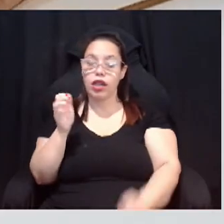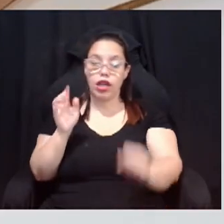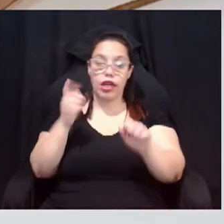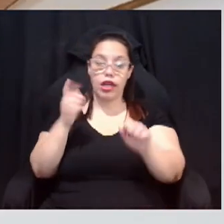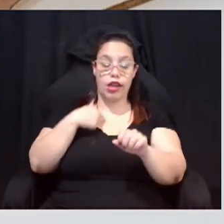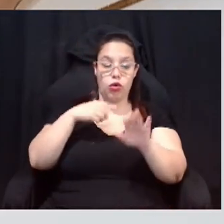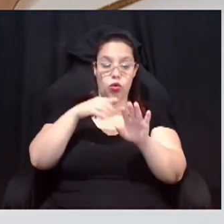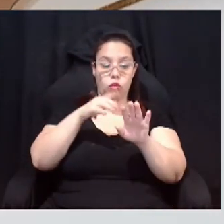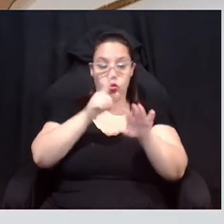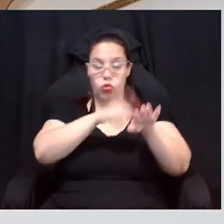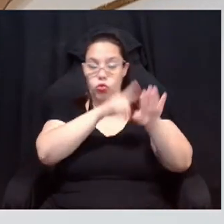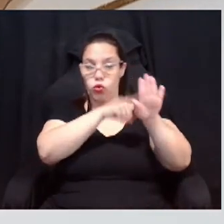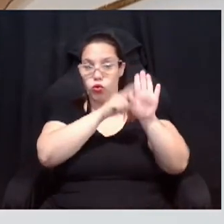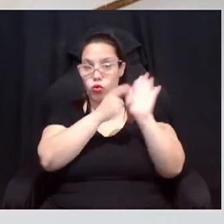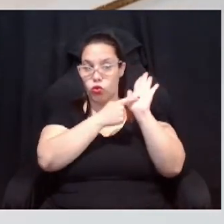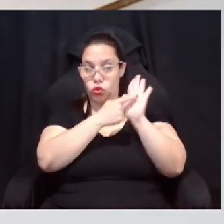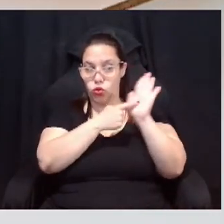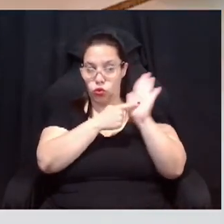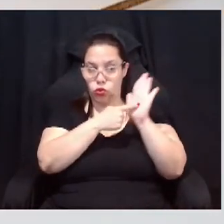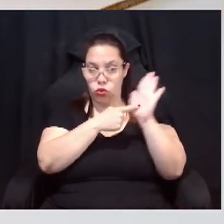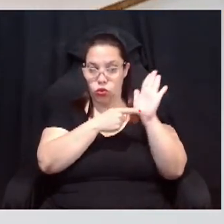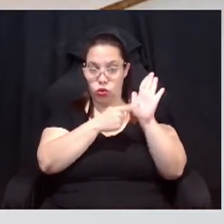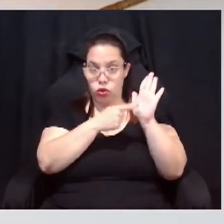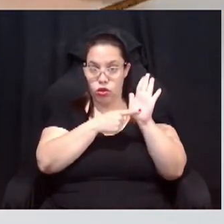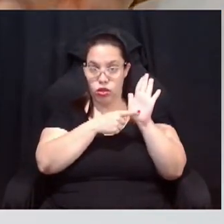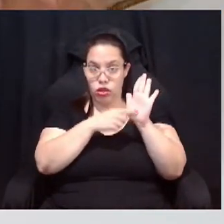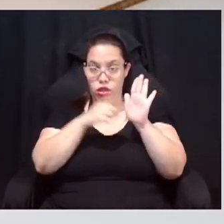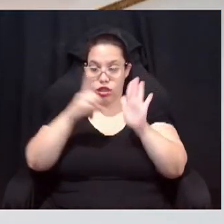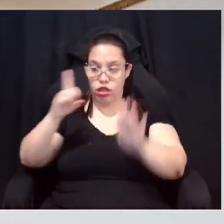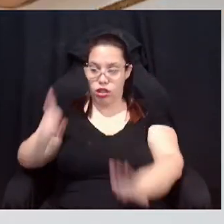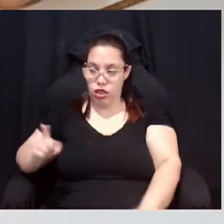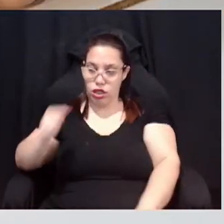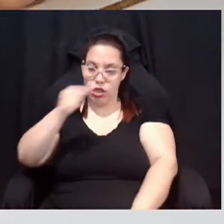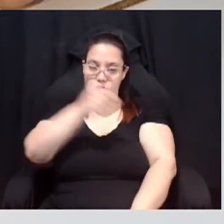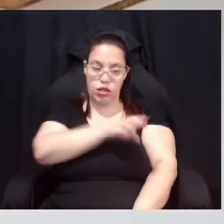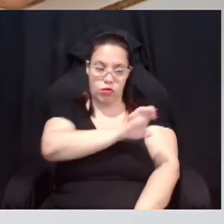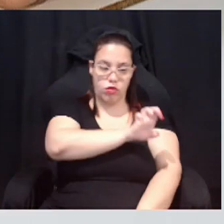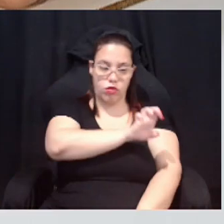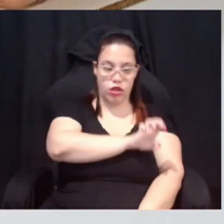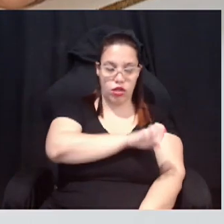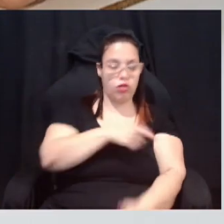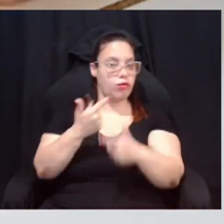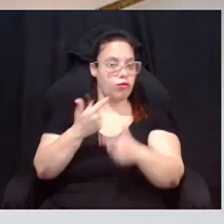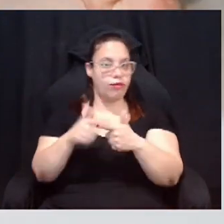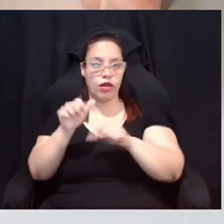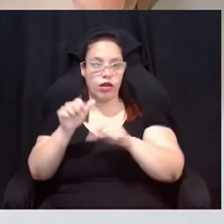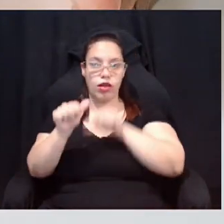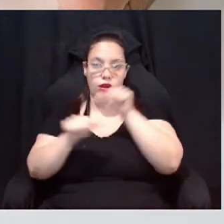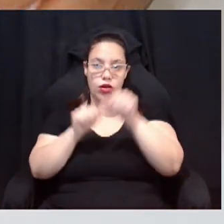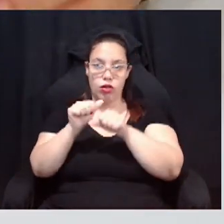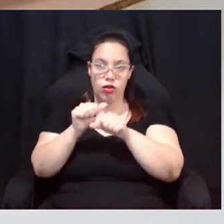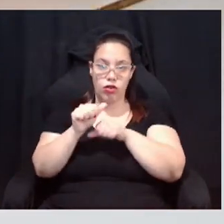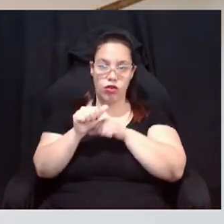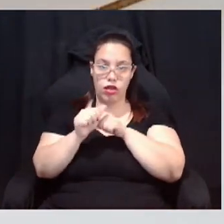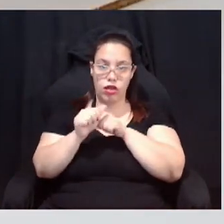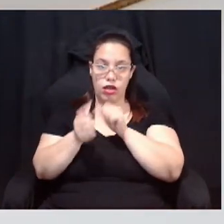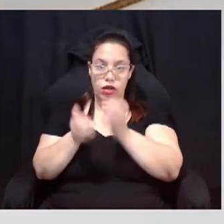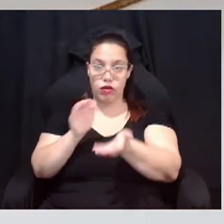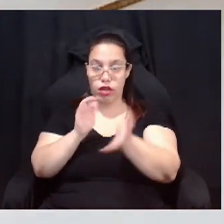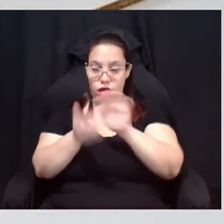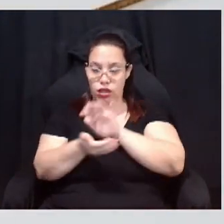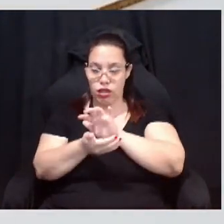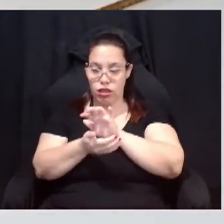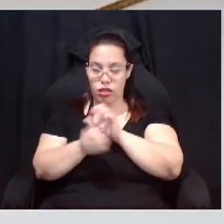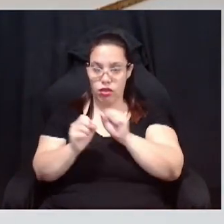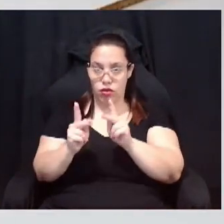eu comecei a minha peça da direita para a esquerda. Não é um problema. Vai mudar só a direção que ele vai virar, tá? Então, se eu comecei